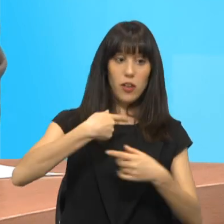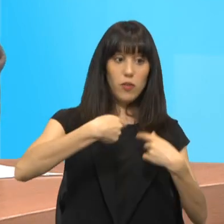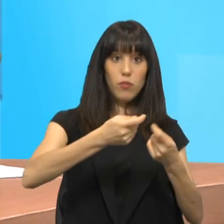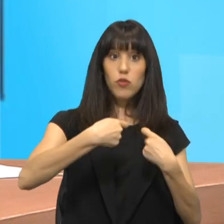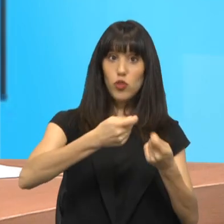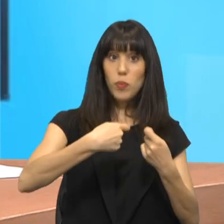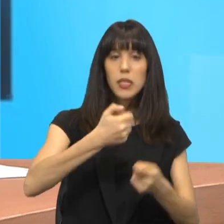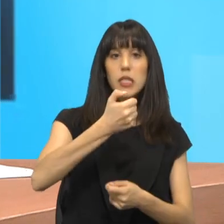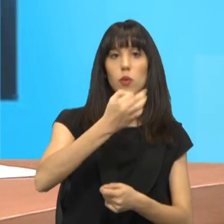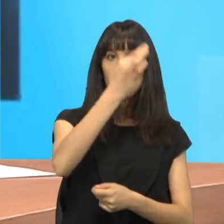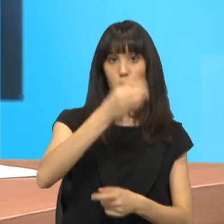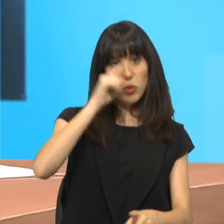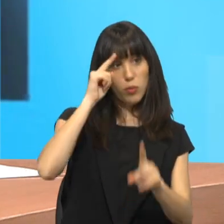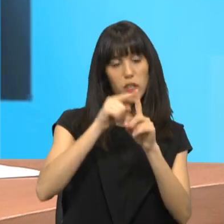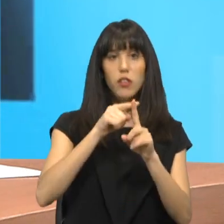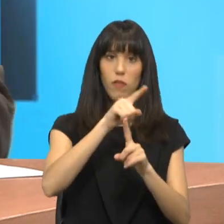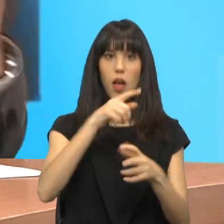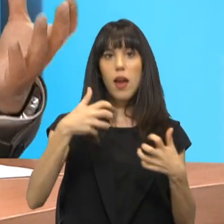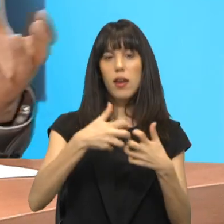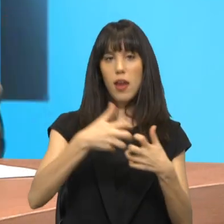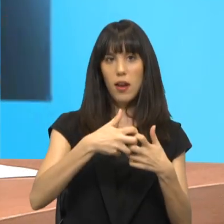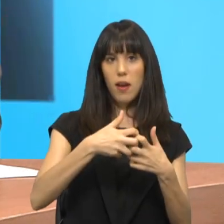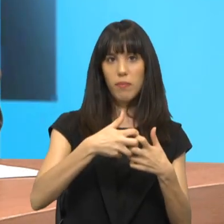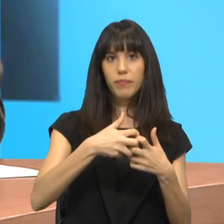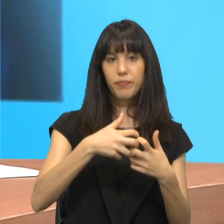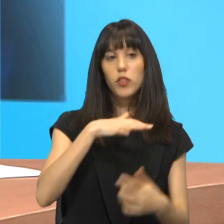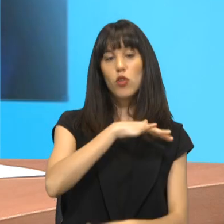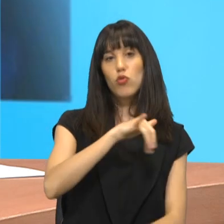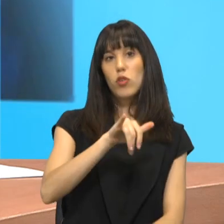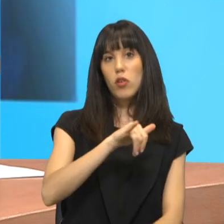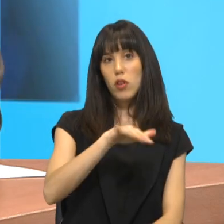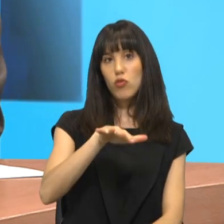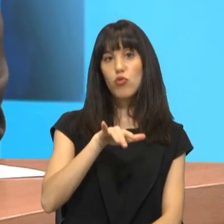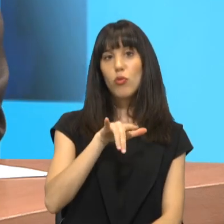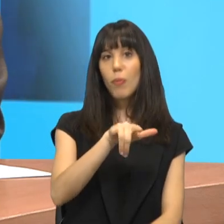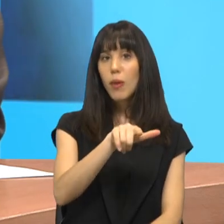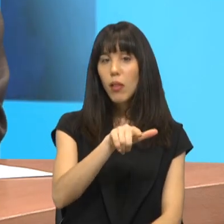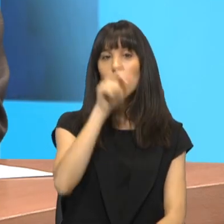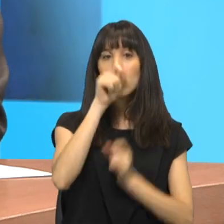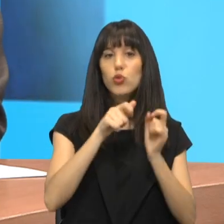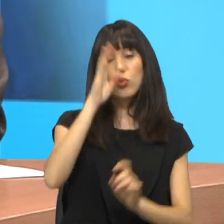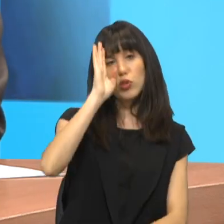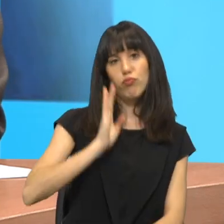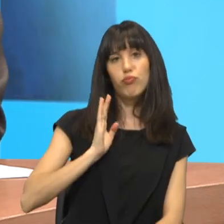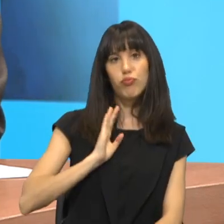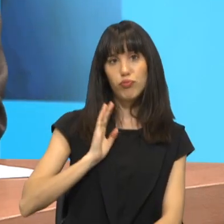as guerras em África. 200 mil combatentes, mais de 2% da população portuguesa.